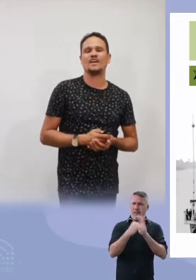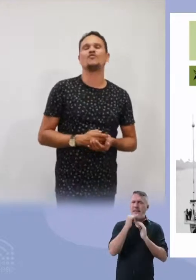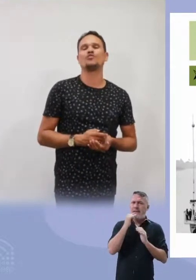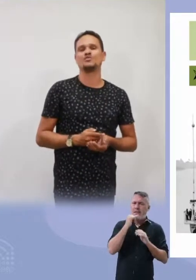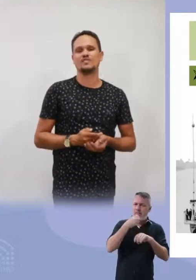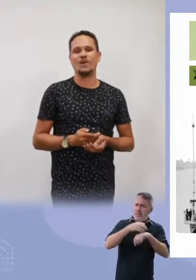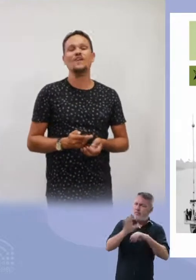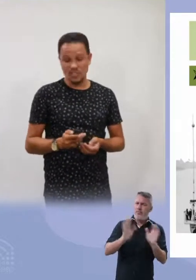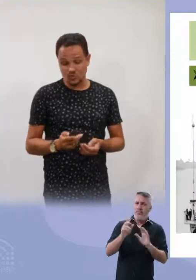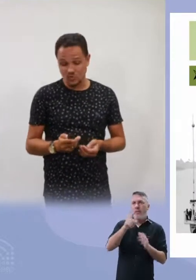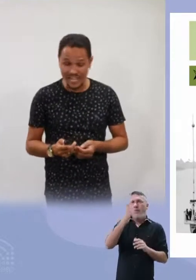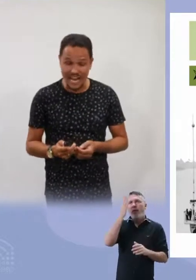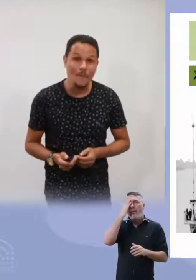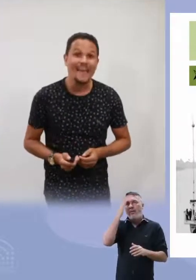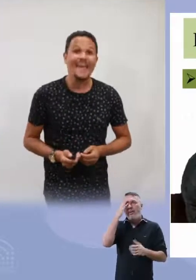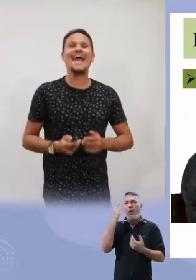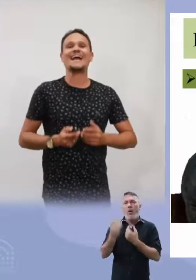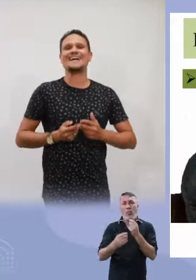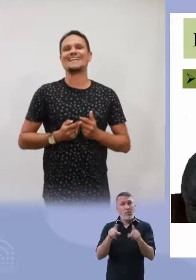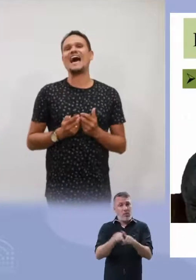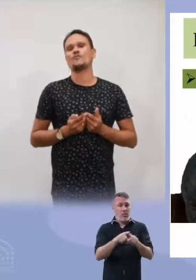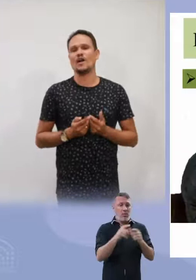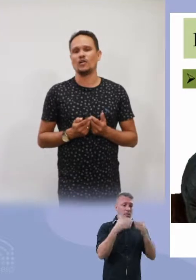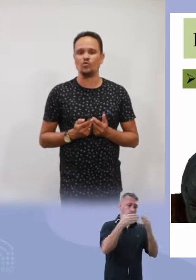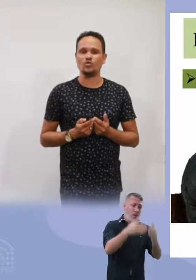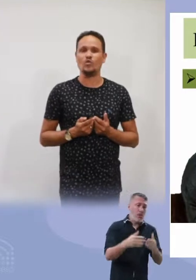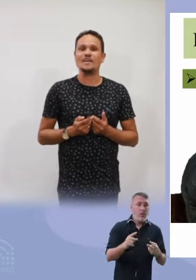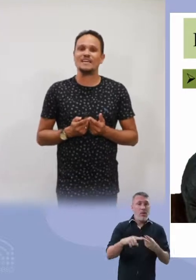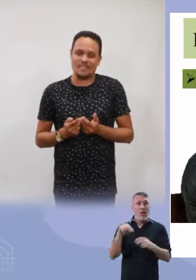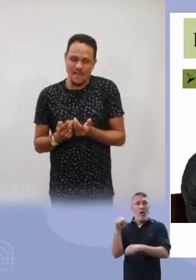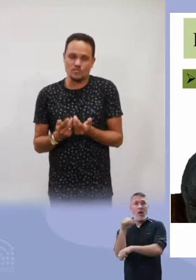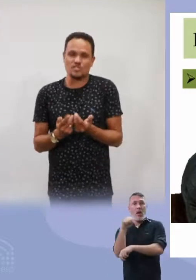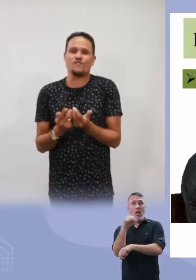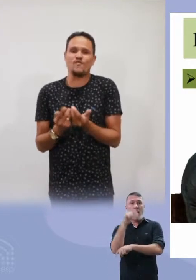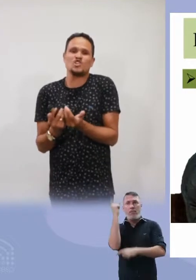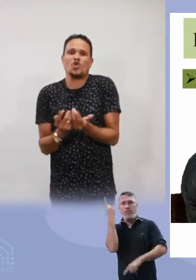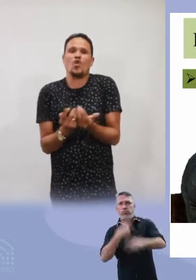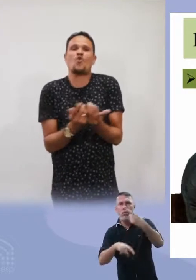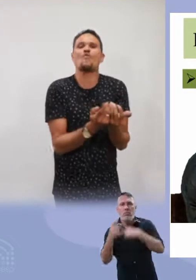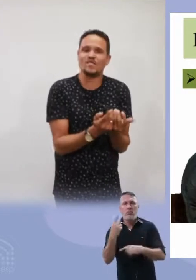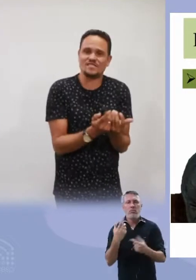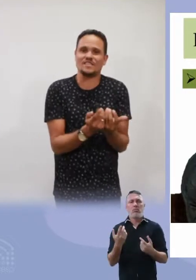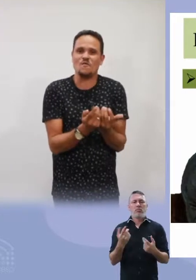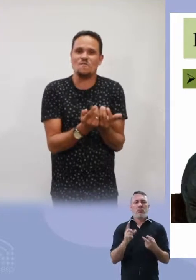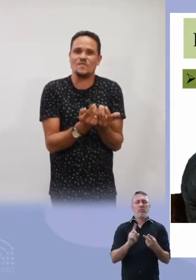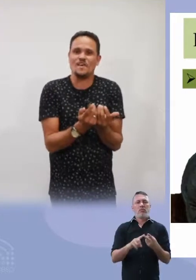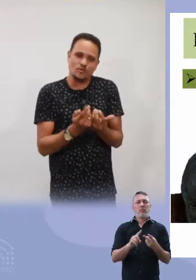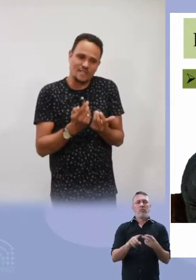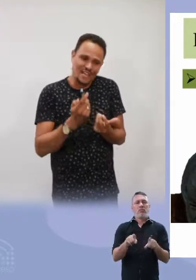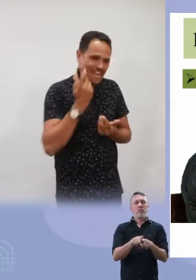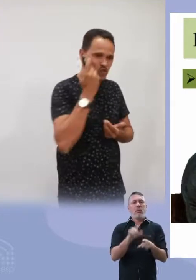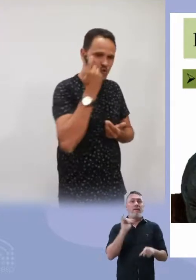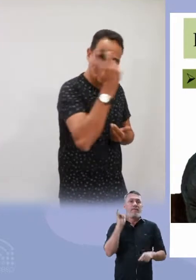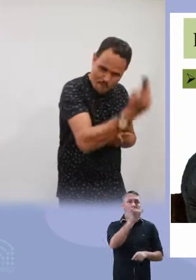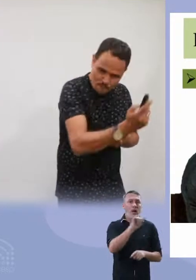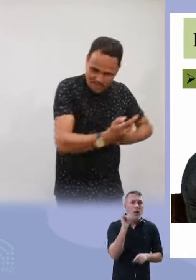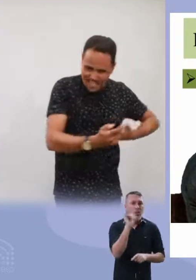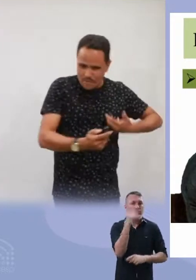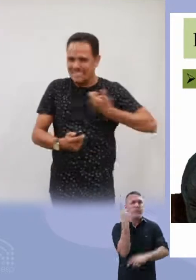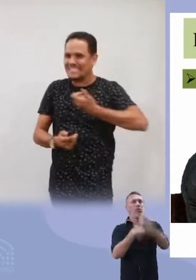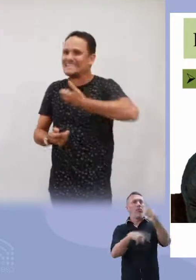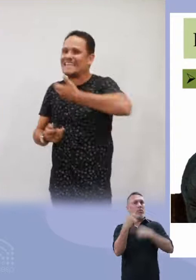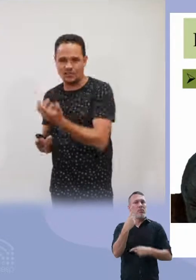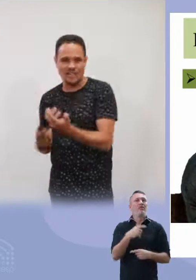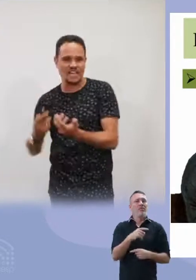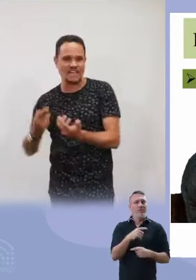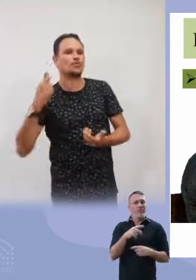de revolução industrial. É claro, meu aluno, que também nós estamos falando de locomoção. Eu tenho que sair do campo, eu tenho que ir